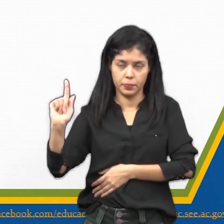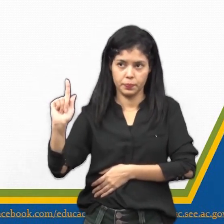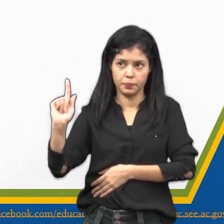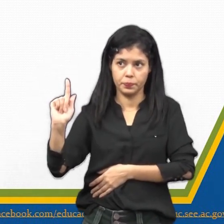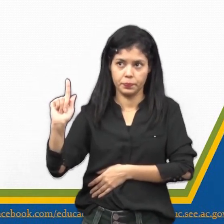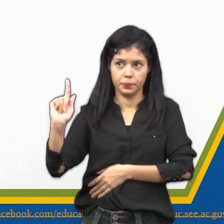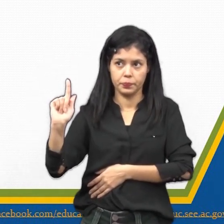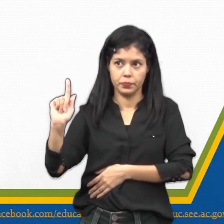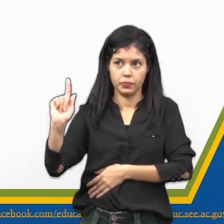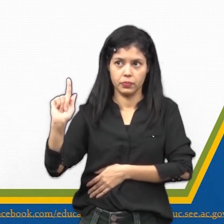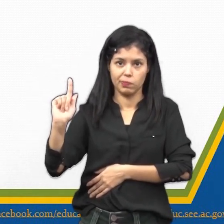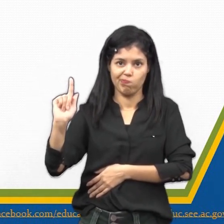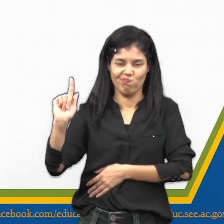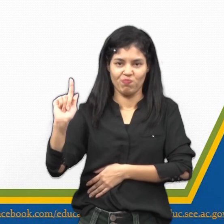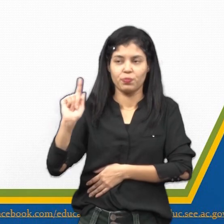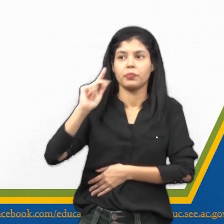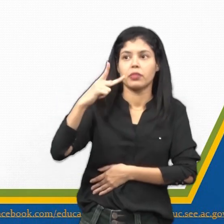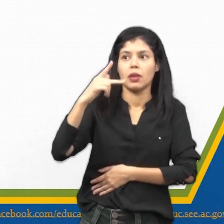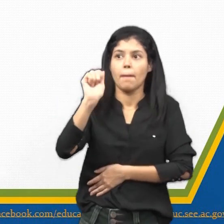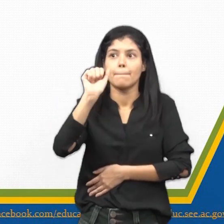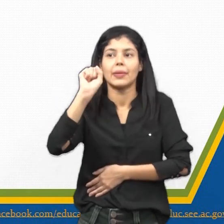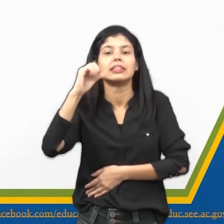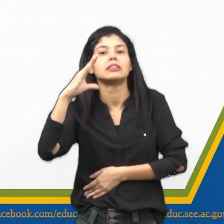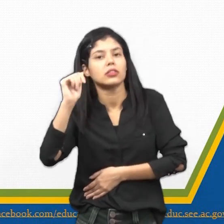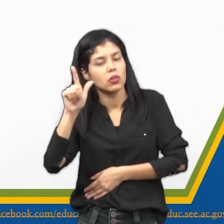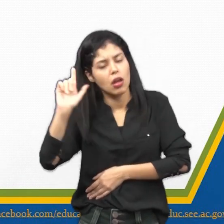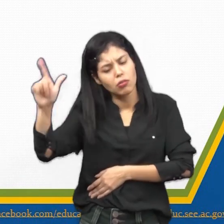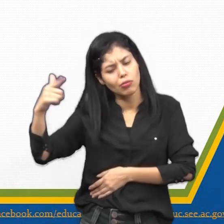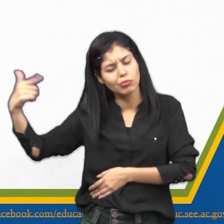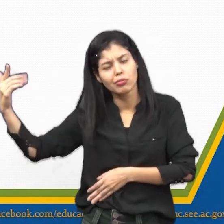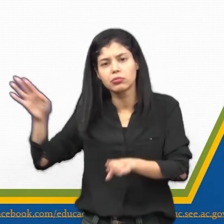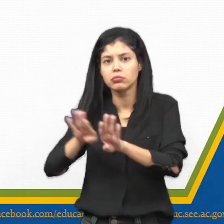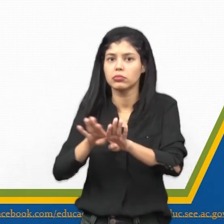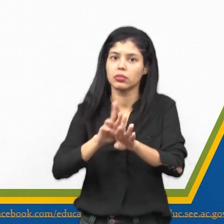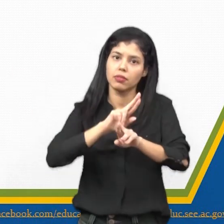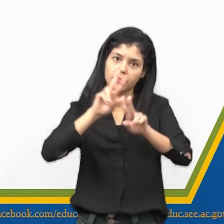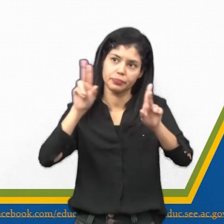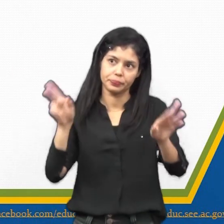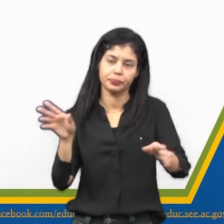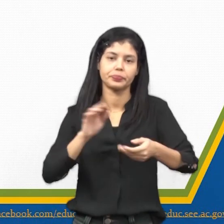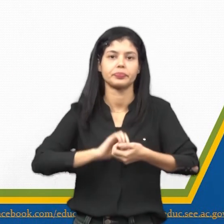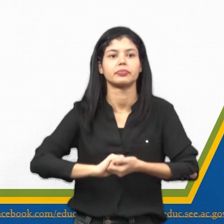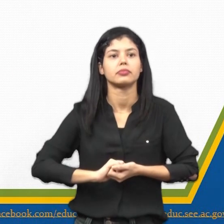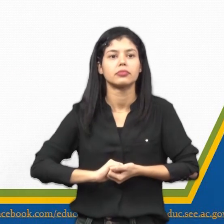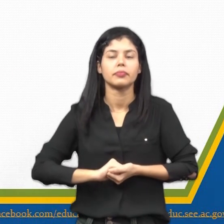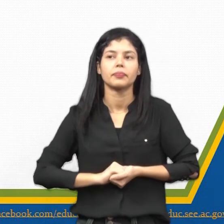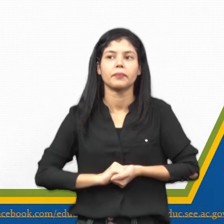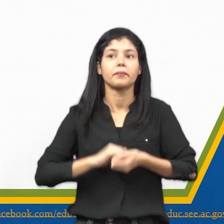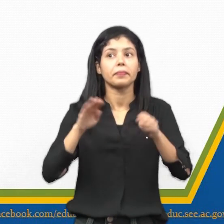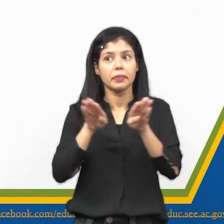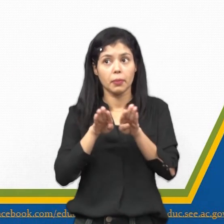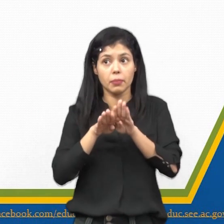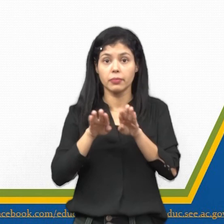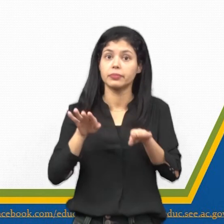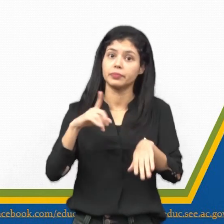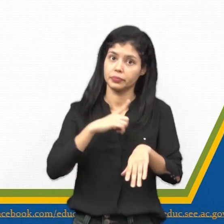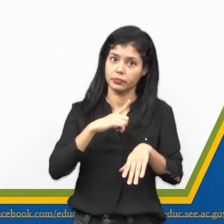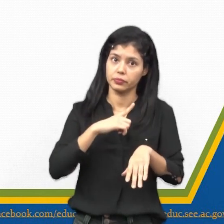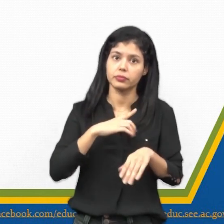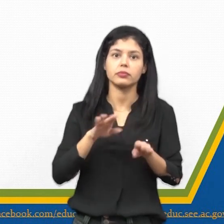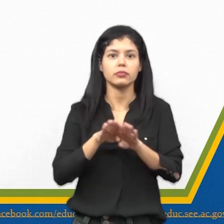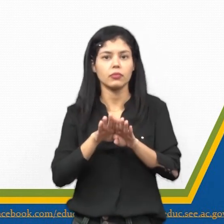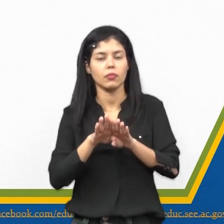de Hg, Pascal, dentre outras unidades de medida. Temos ainda como variável